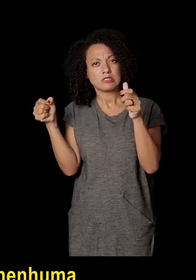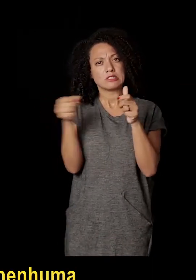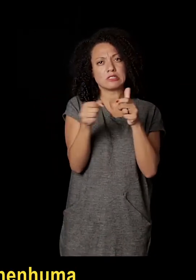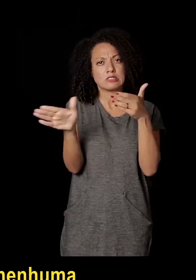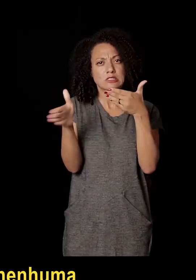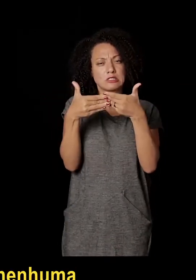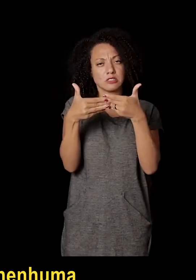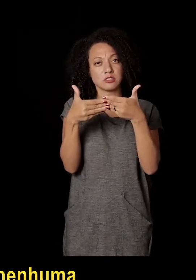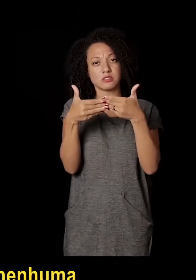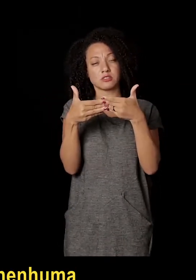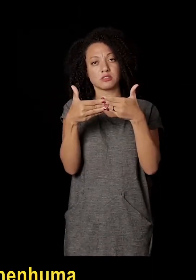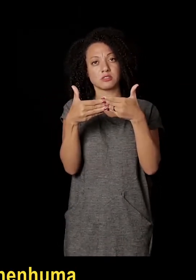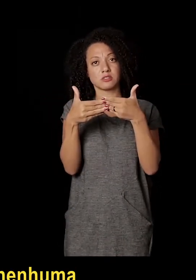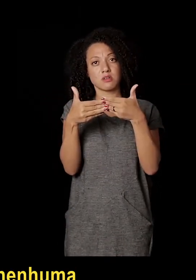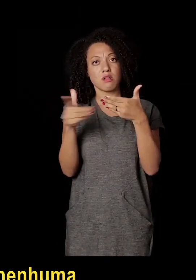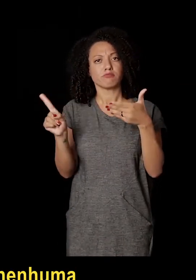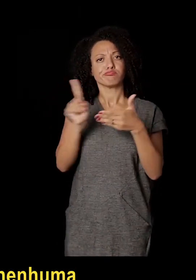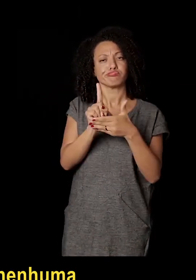somente